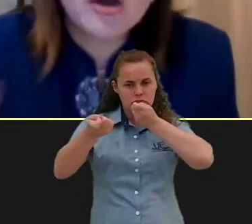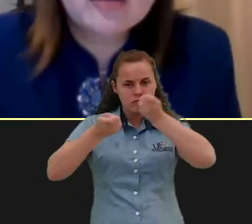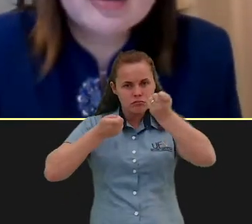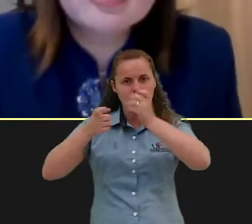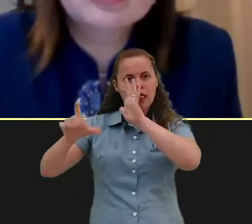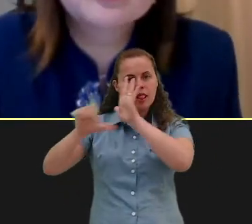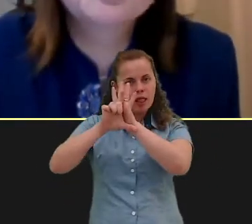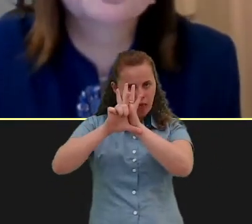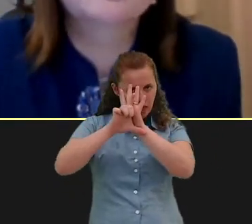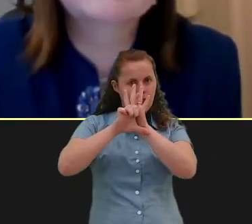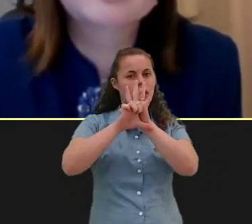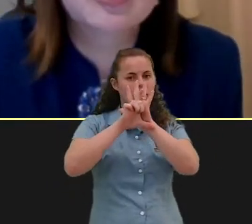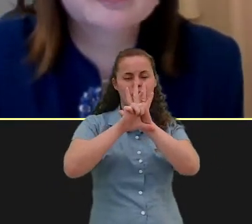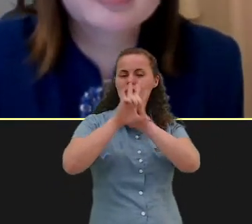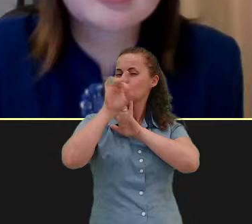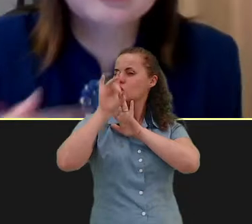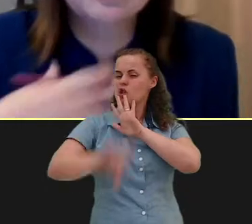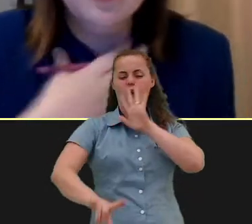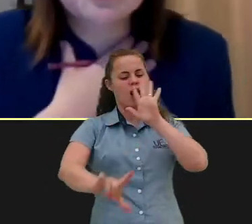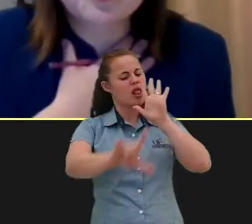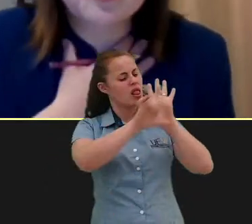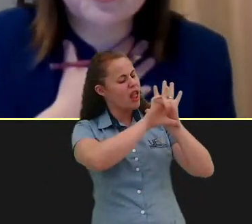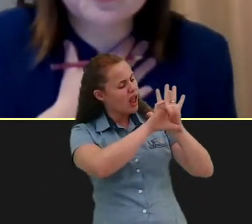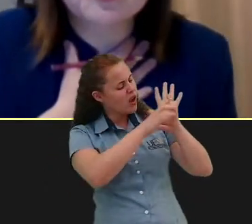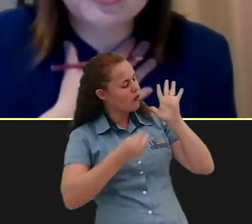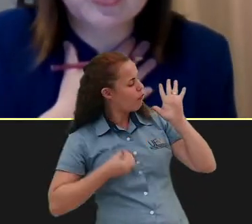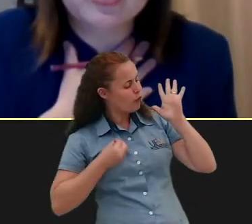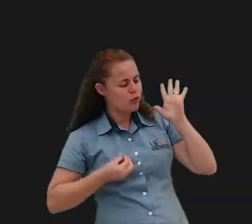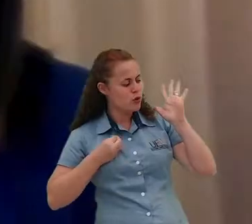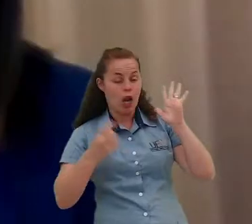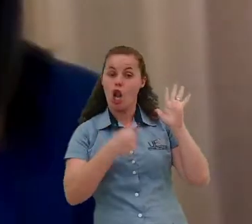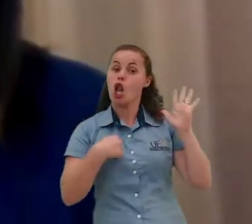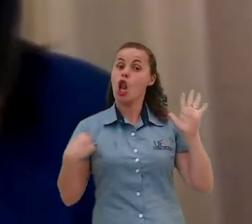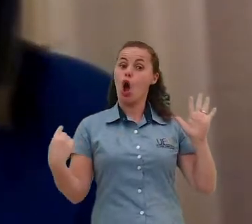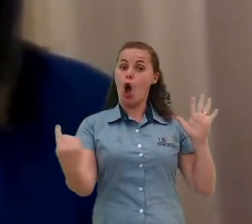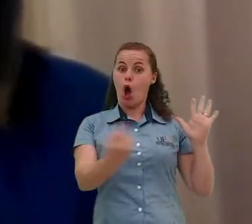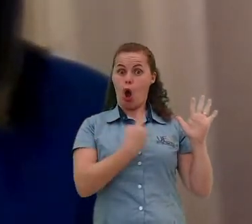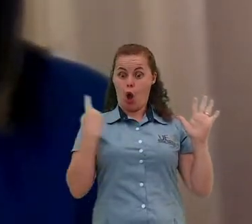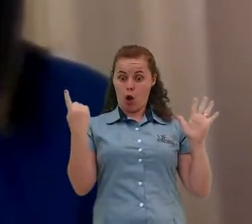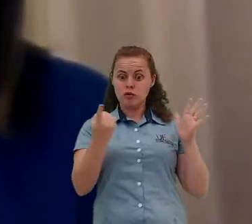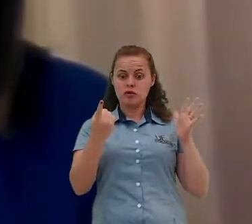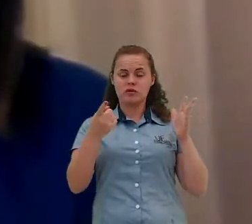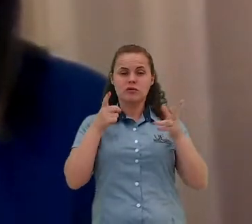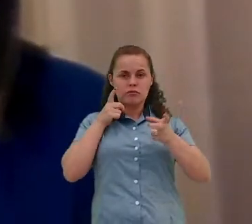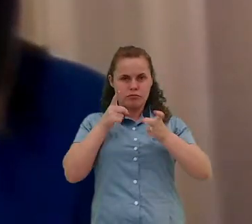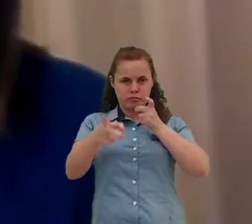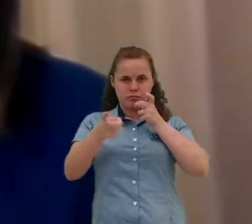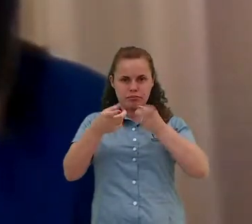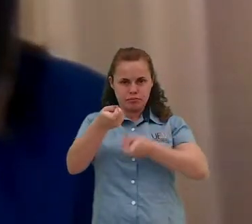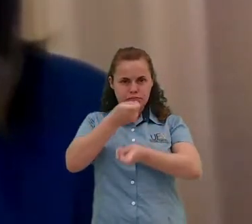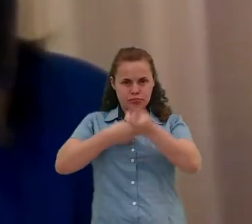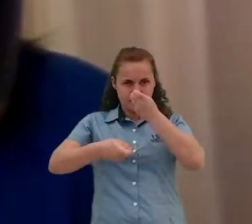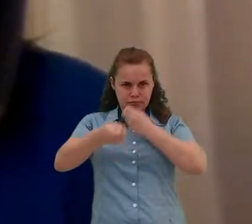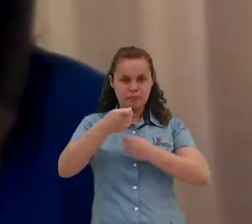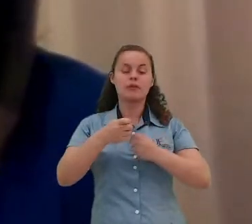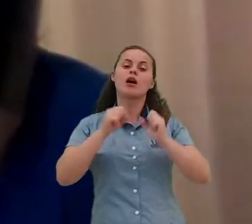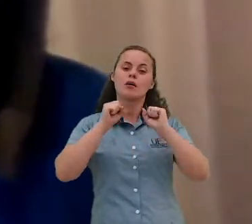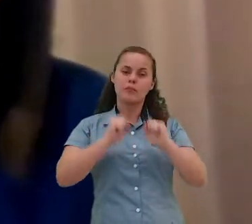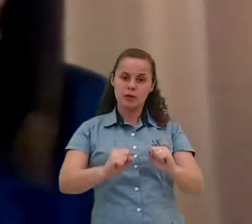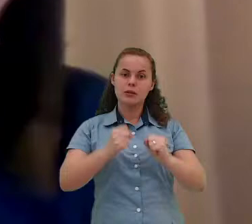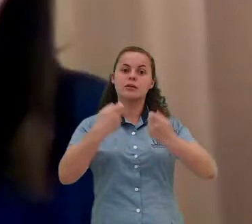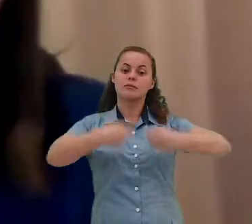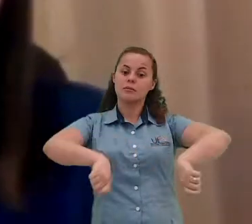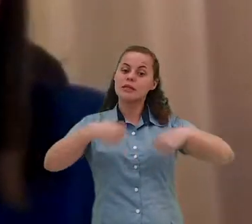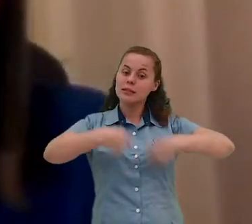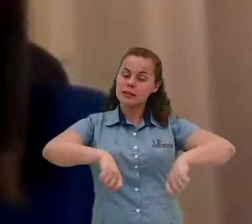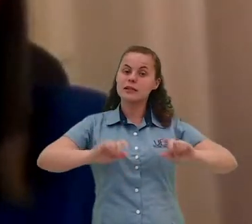Mas só a regulação não funciona. O que acontece é que nós, como consumidores, a outra ponta que tem os seus dados, a gente vai ter que